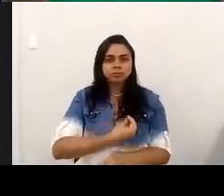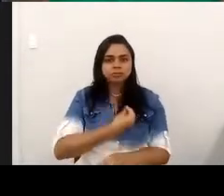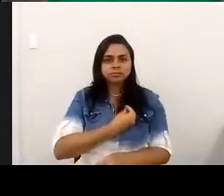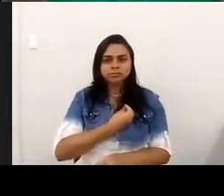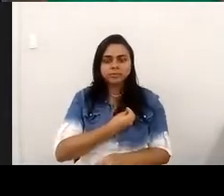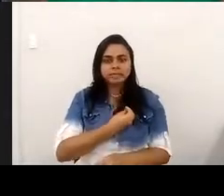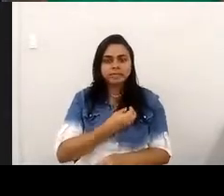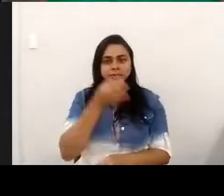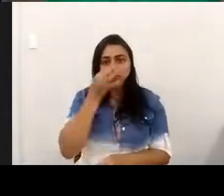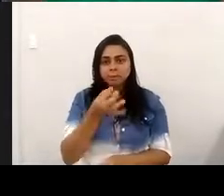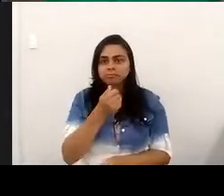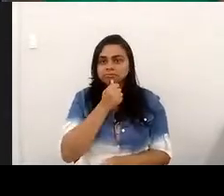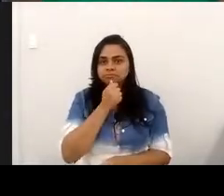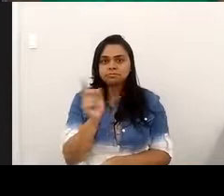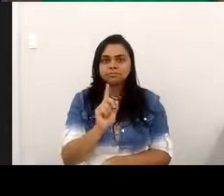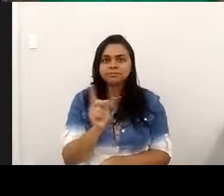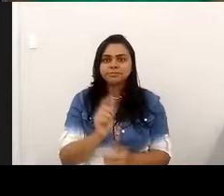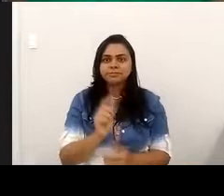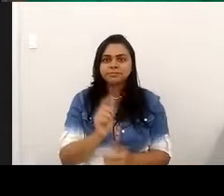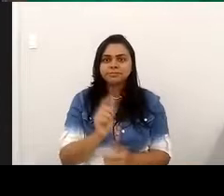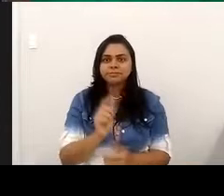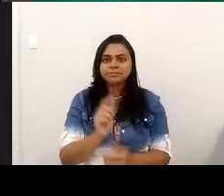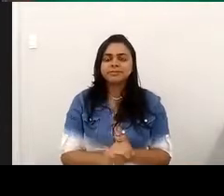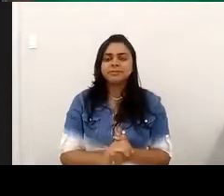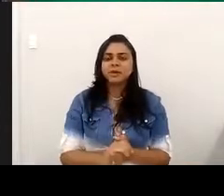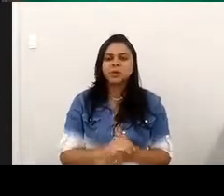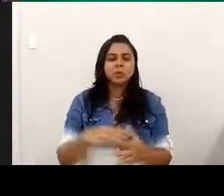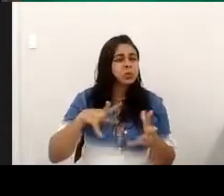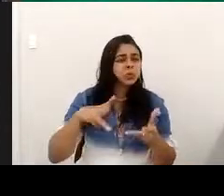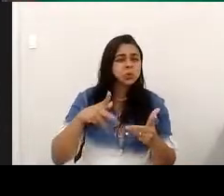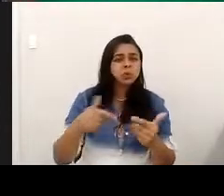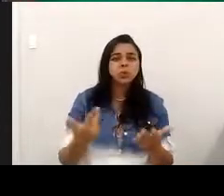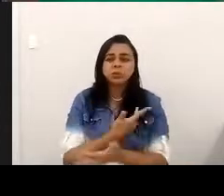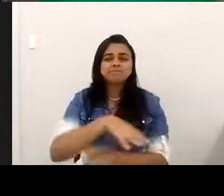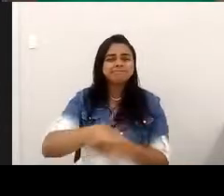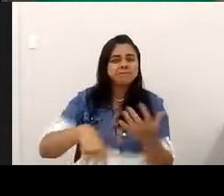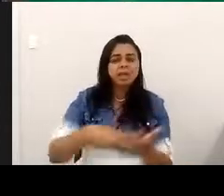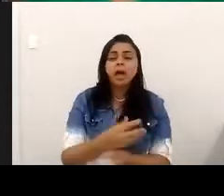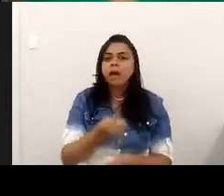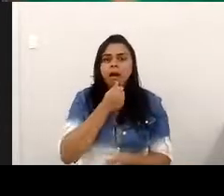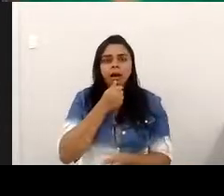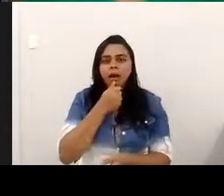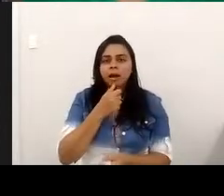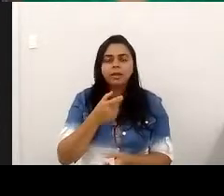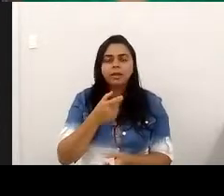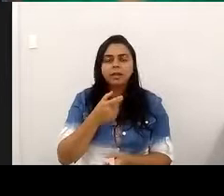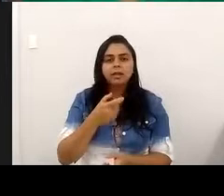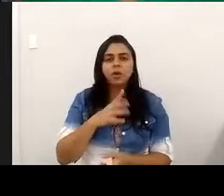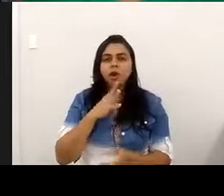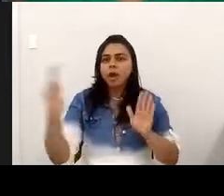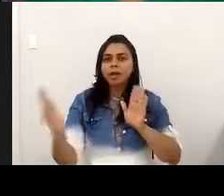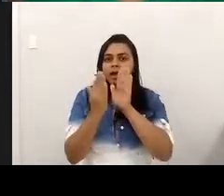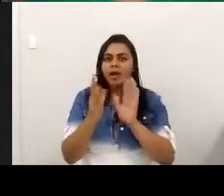Tem essa questão pois ainda, né? Assim, em meio a tudo isso, né? Em meio ninguém a tudo da turma isso, se conhece pessoalmente, né? Nem os professores,